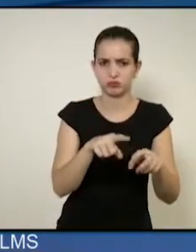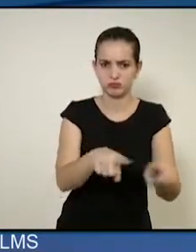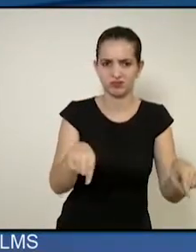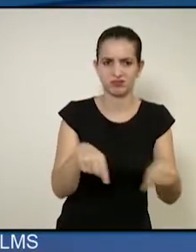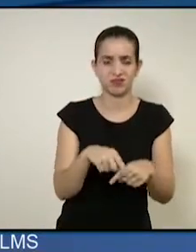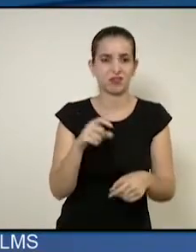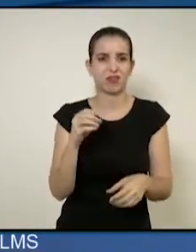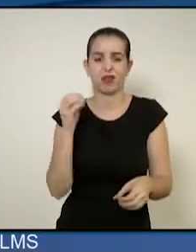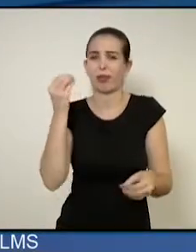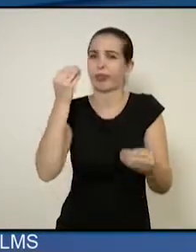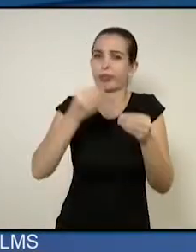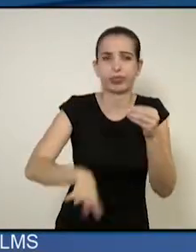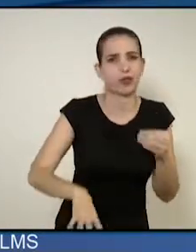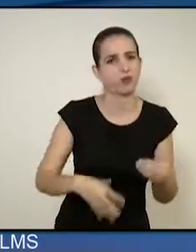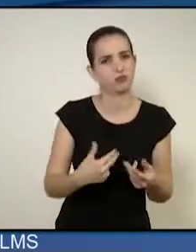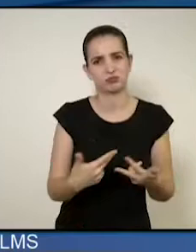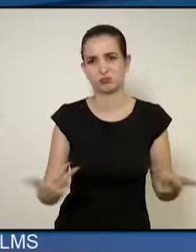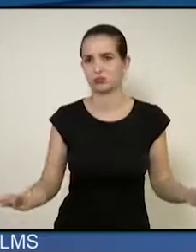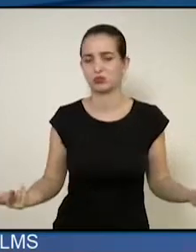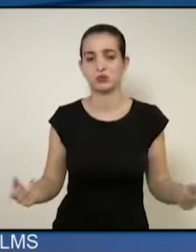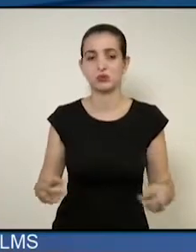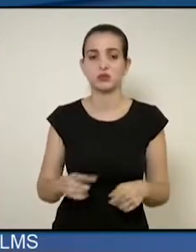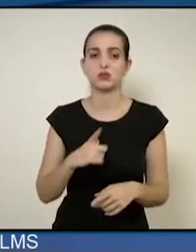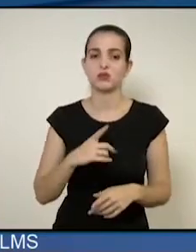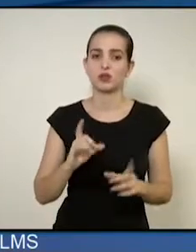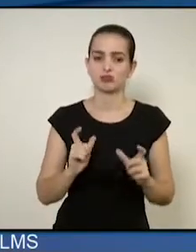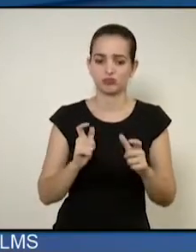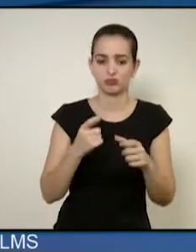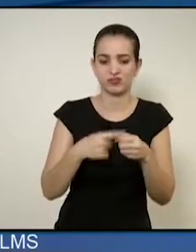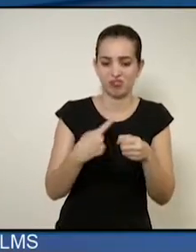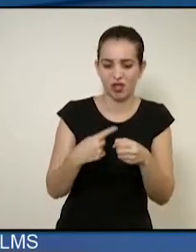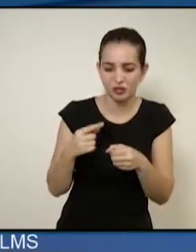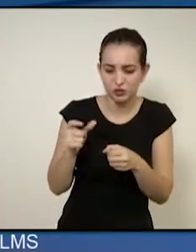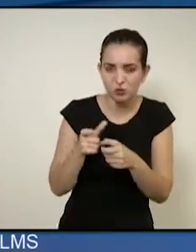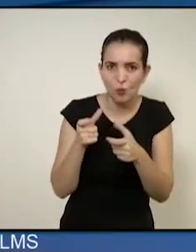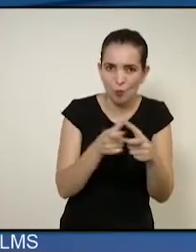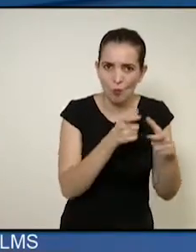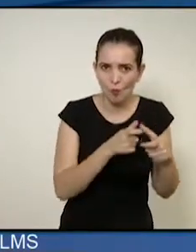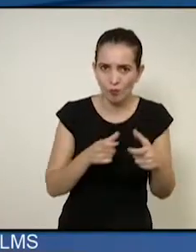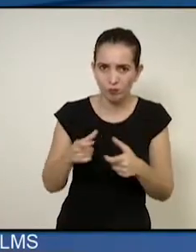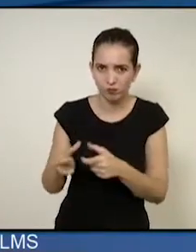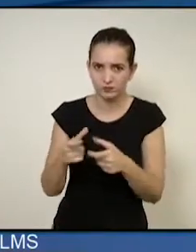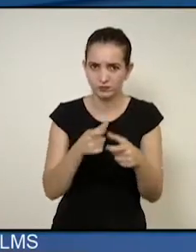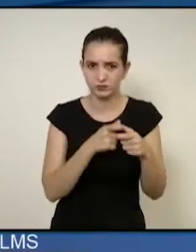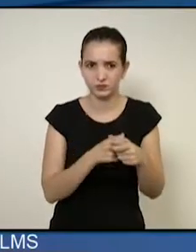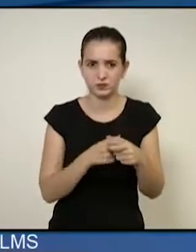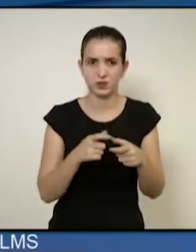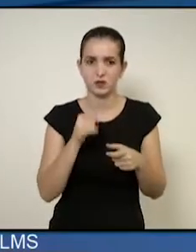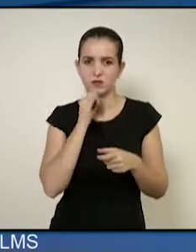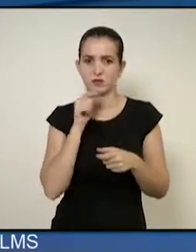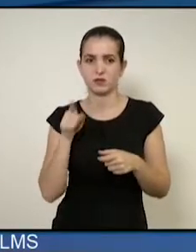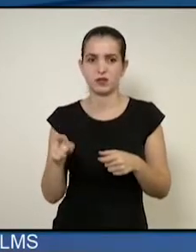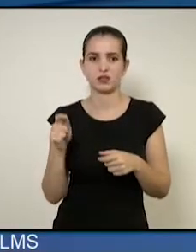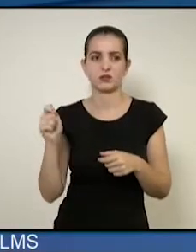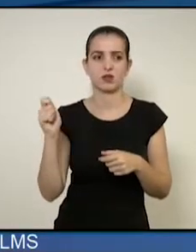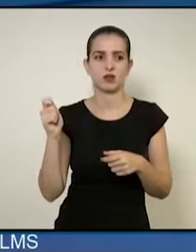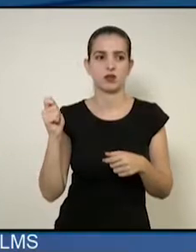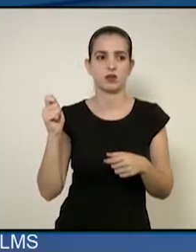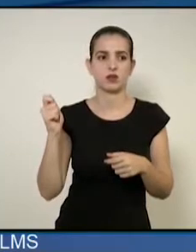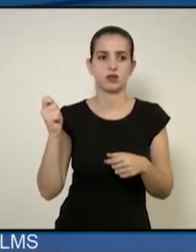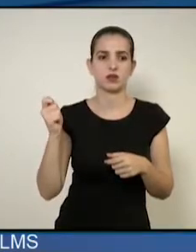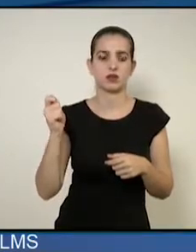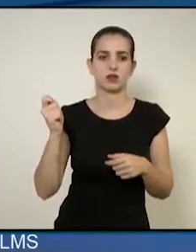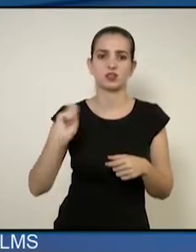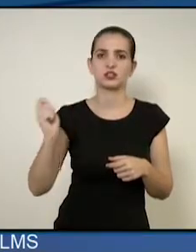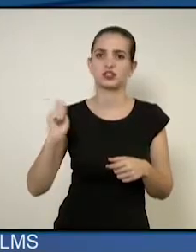desastre total. Os distritos ali, nós podemos citar ali, da região ali do Grande Angélica. Com certeza.